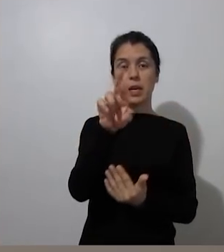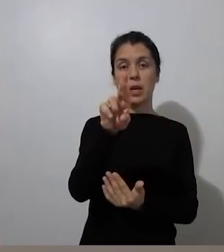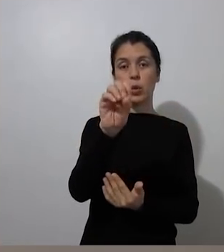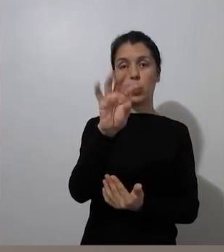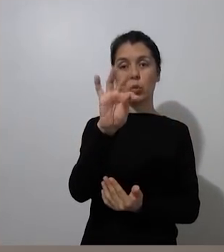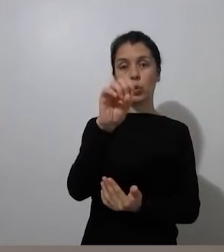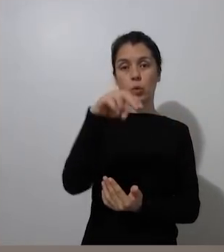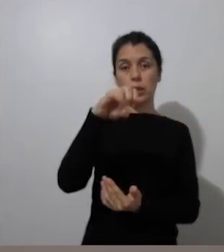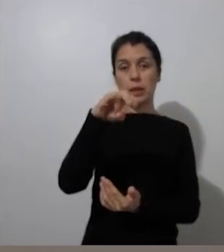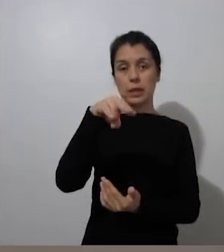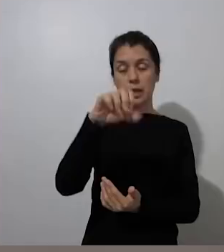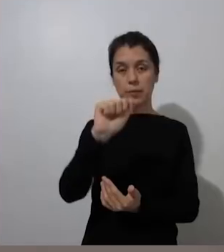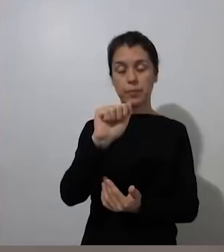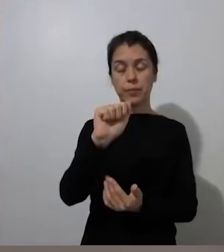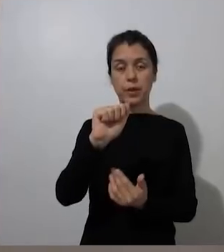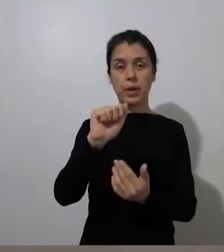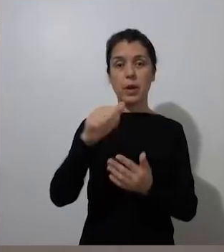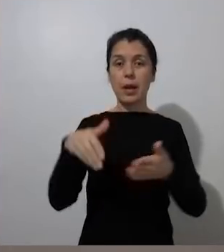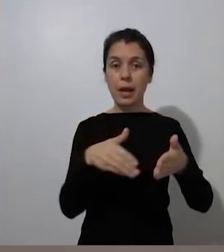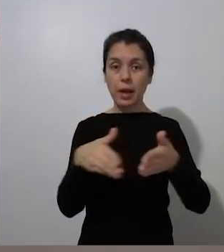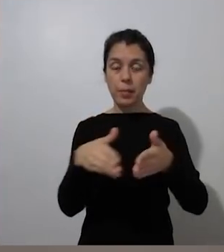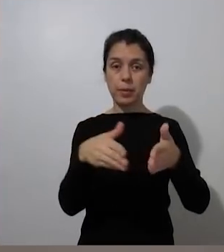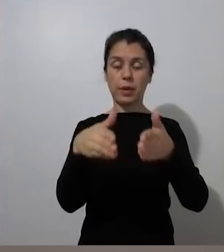canais iônicos ou os canais